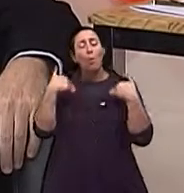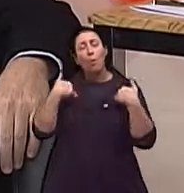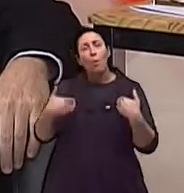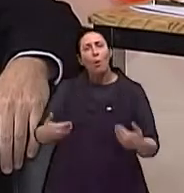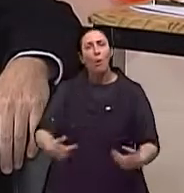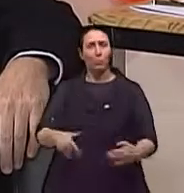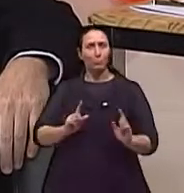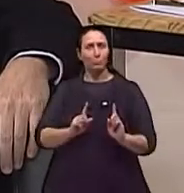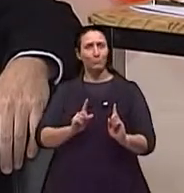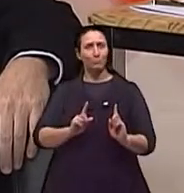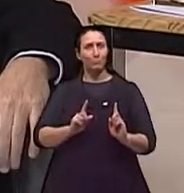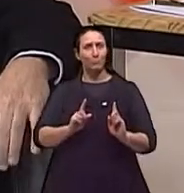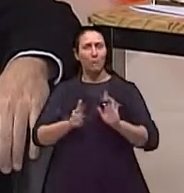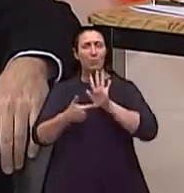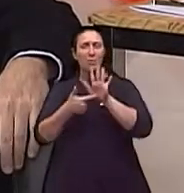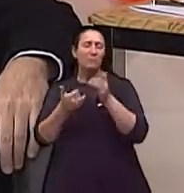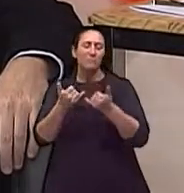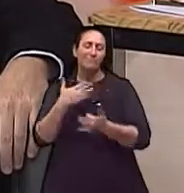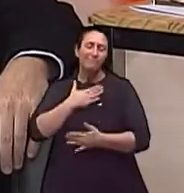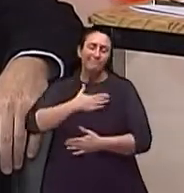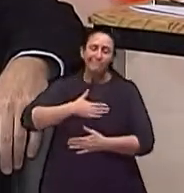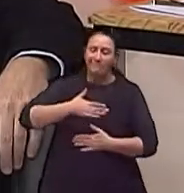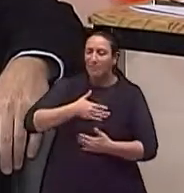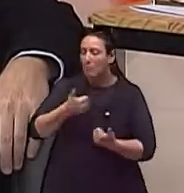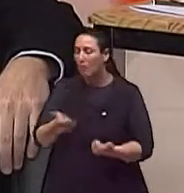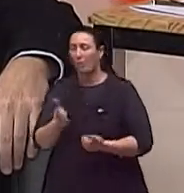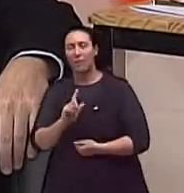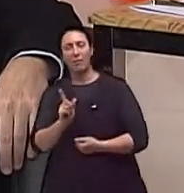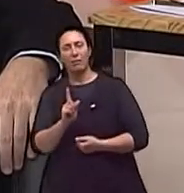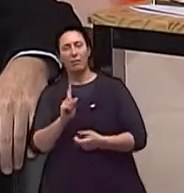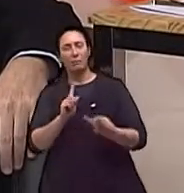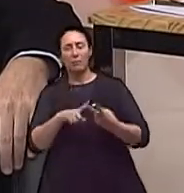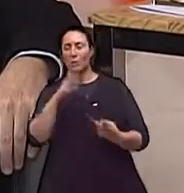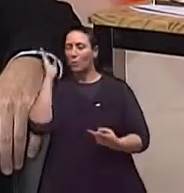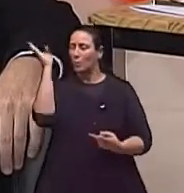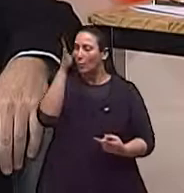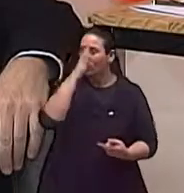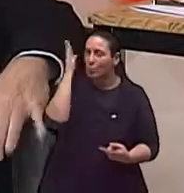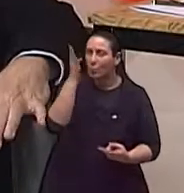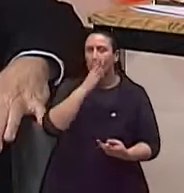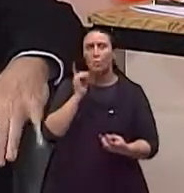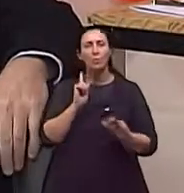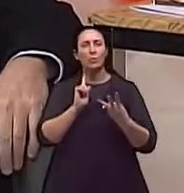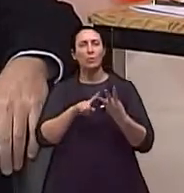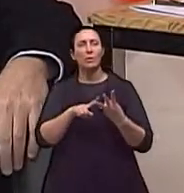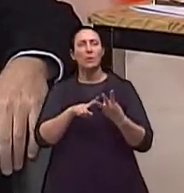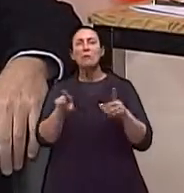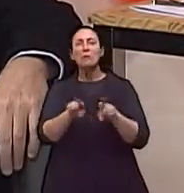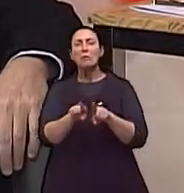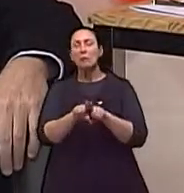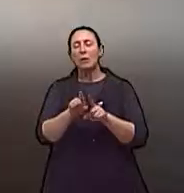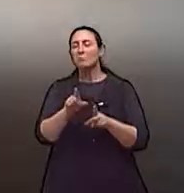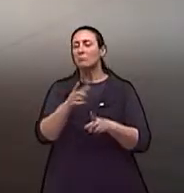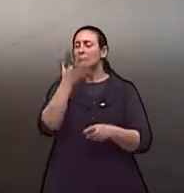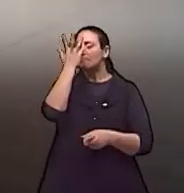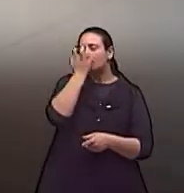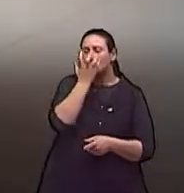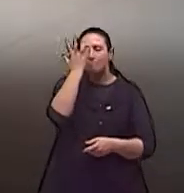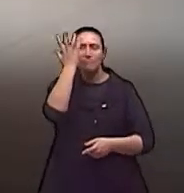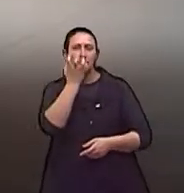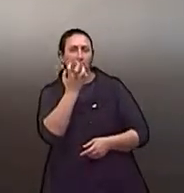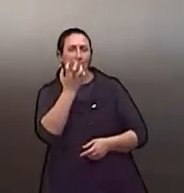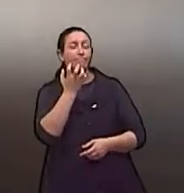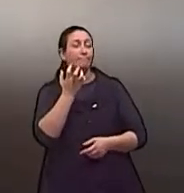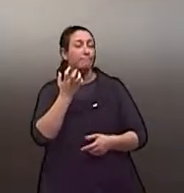físicos malestares eh tonturas mau humor aí a psicossomática se instala